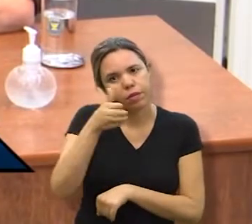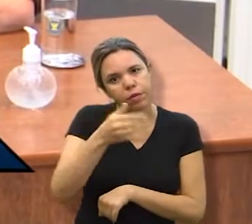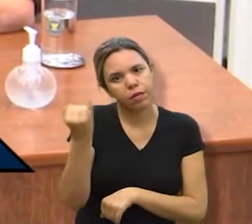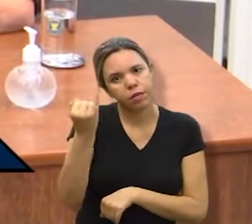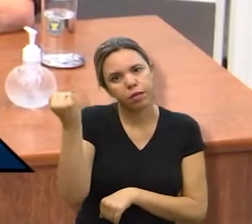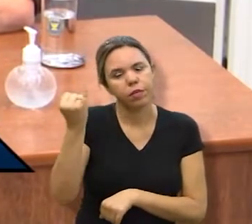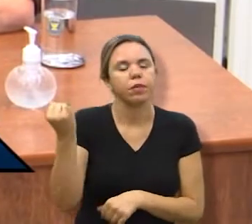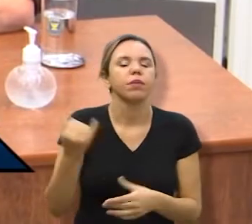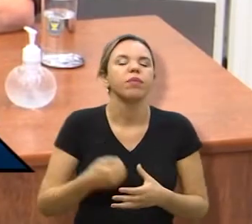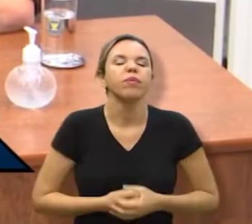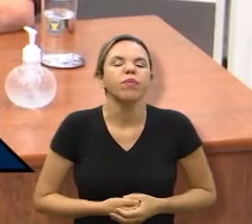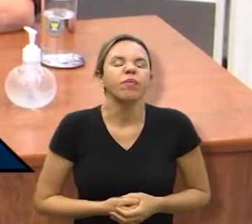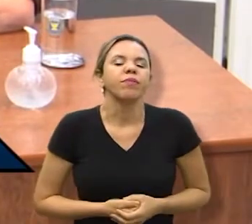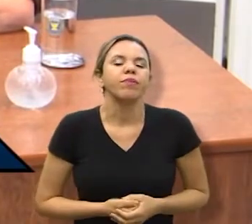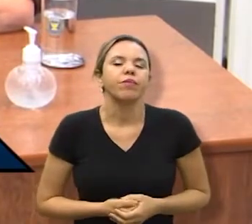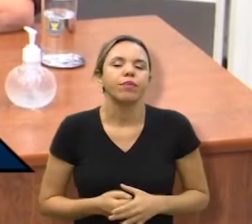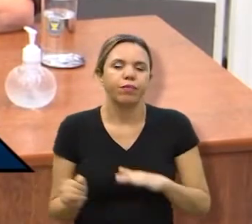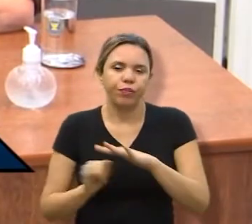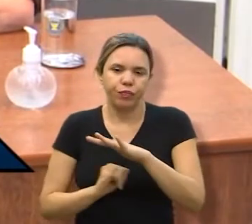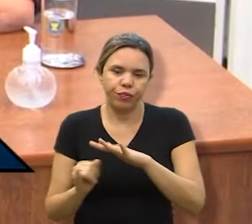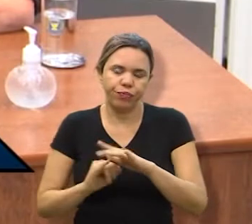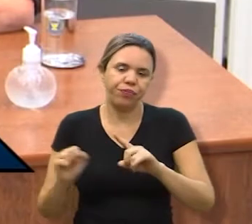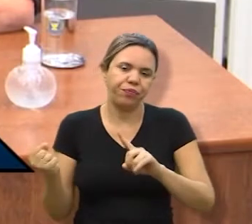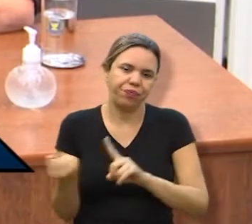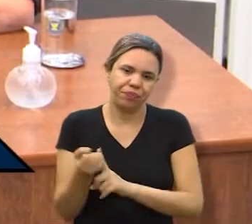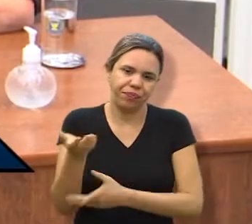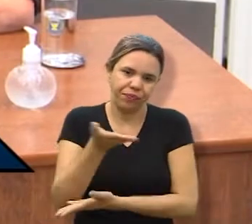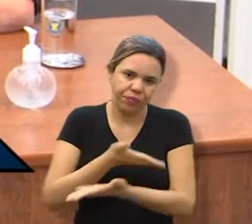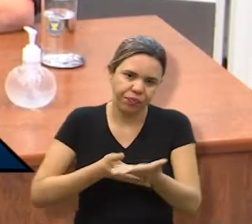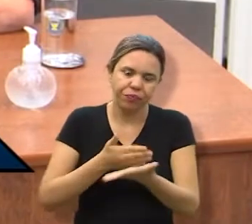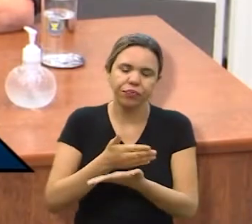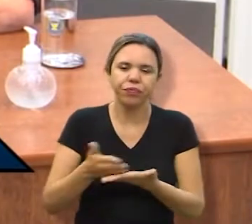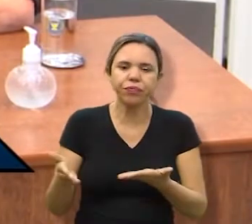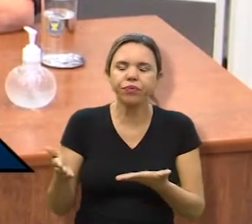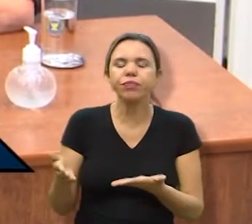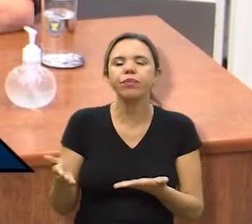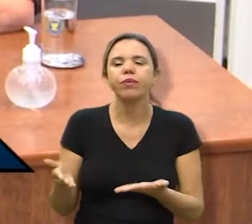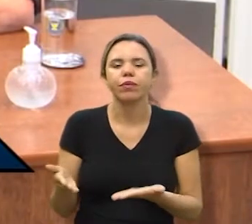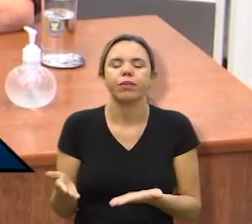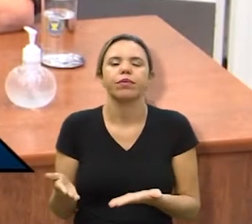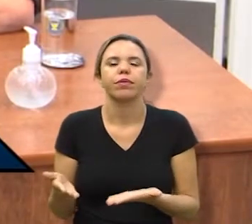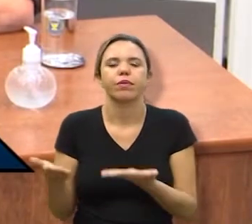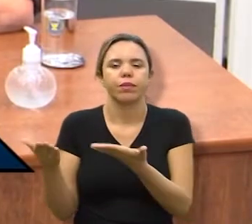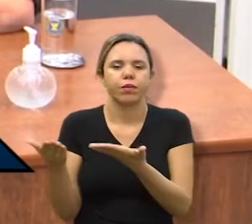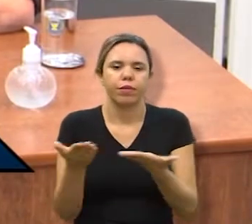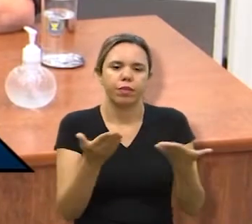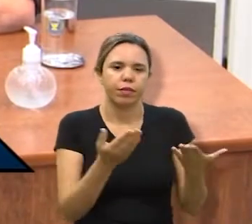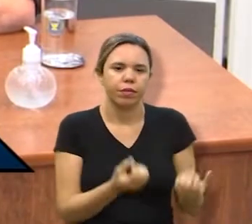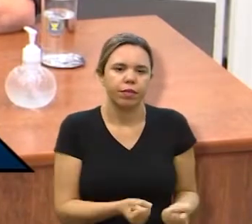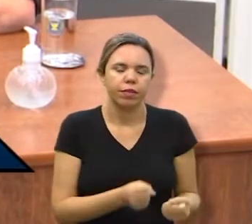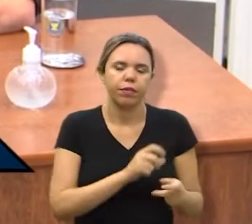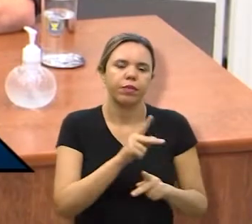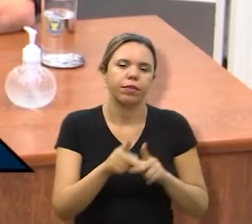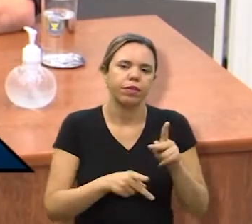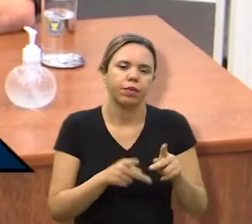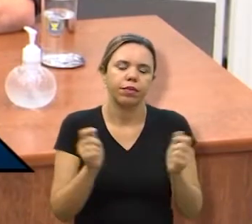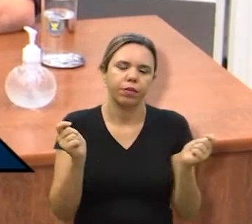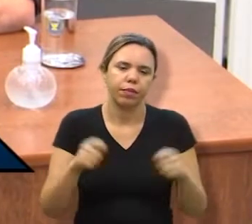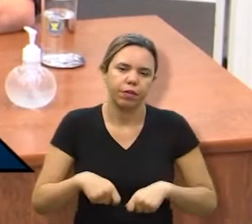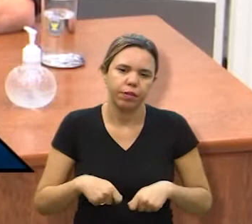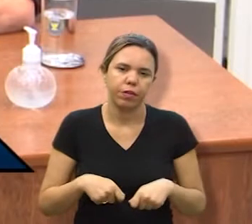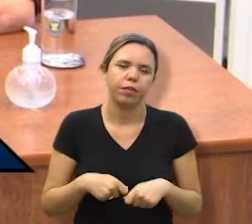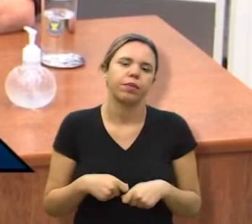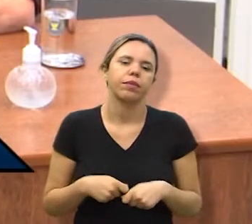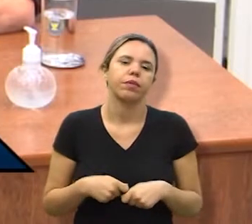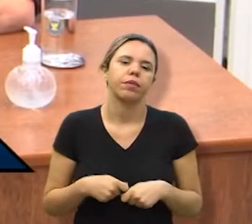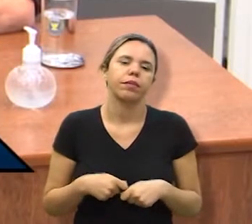é muito importante as entidades sociais começarem a receber para